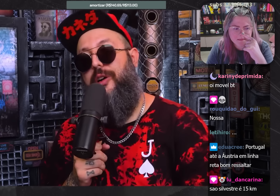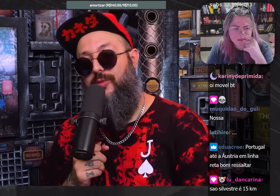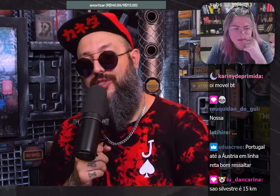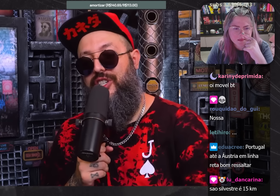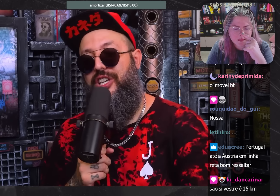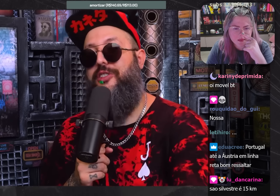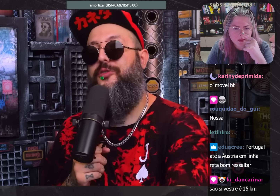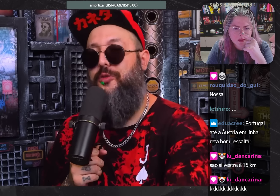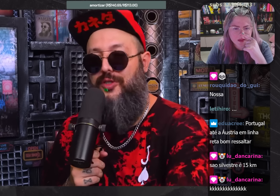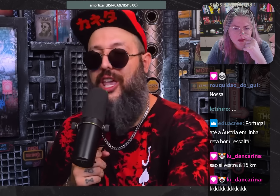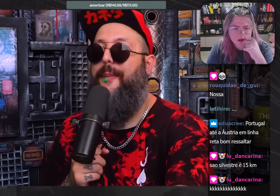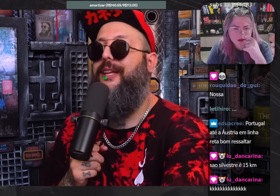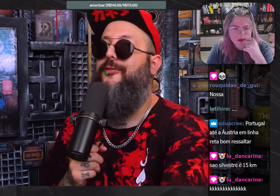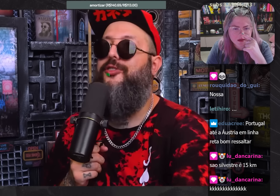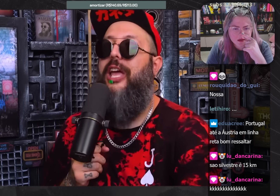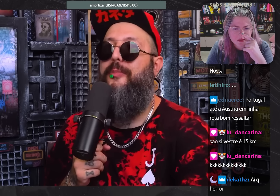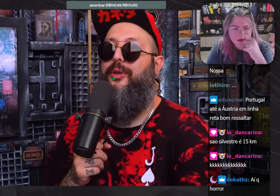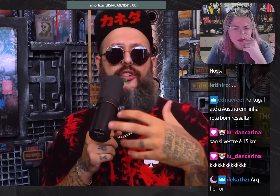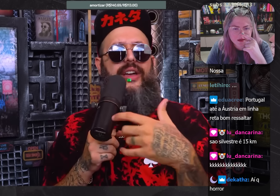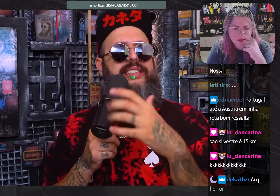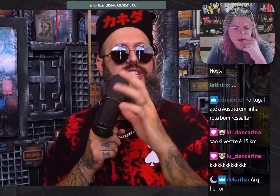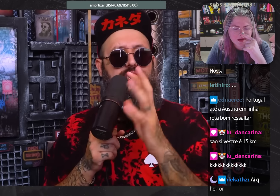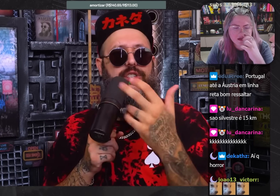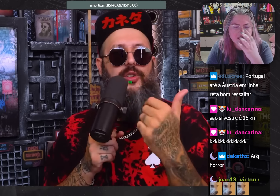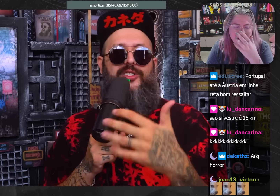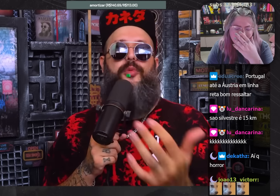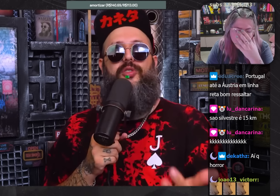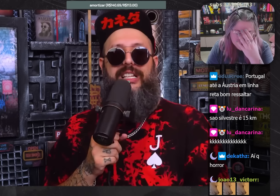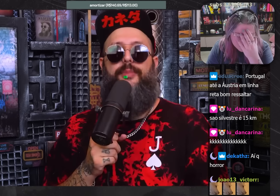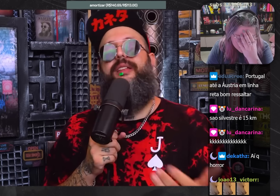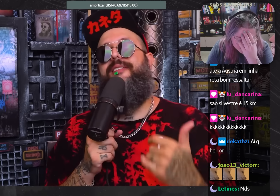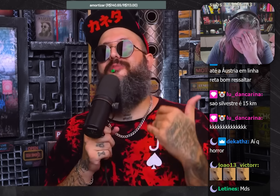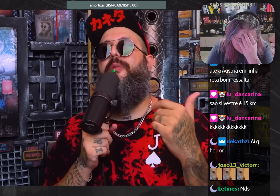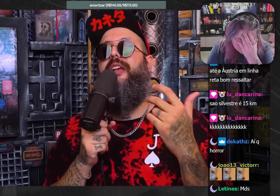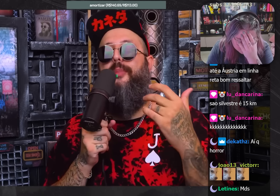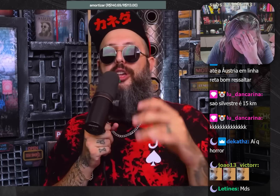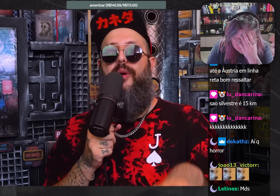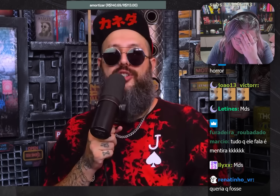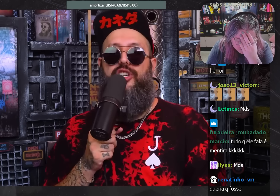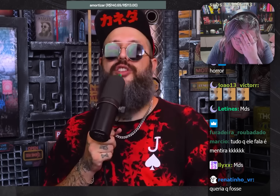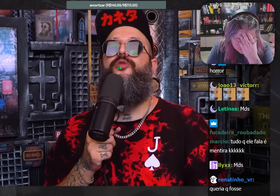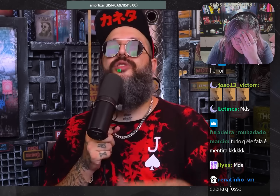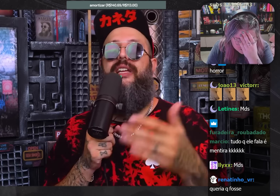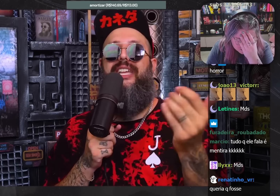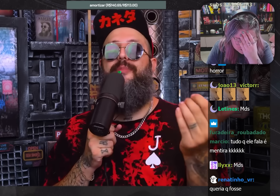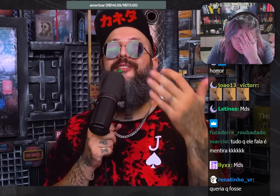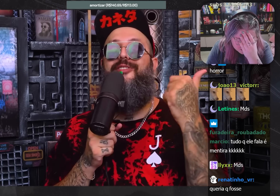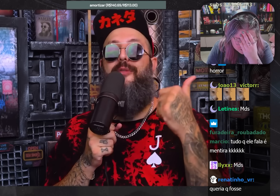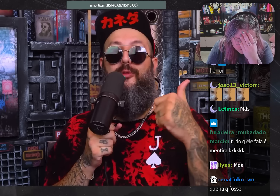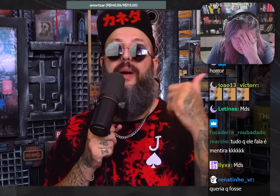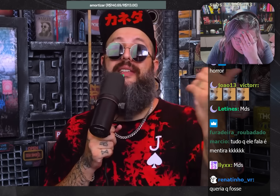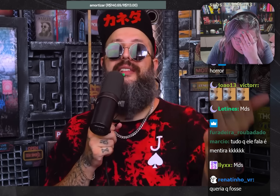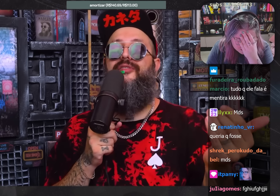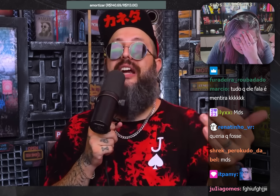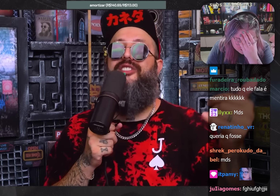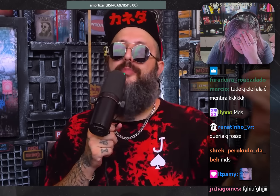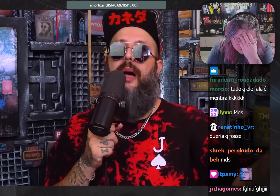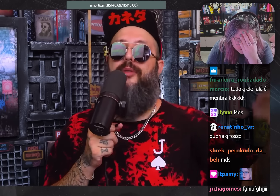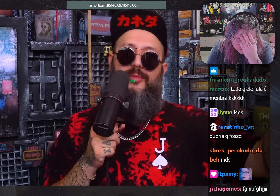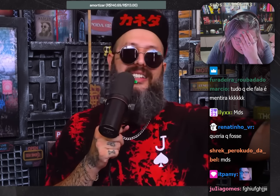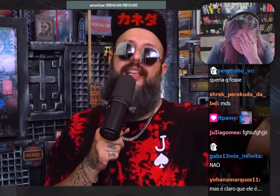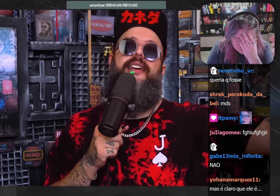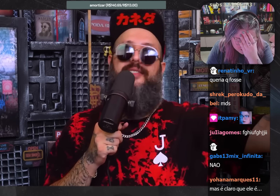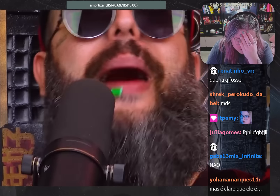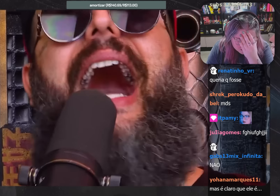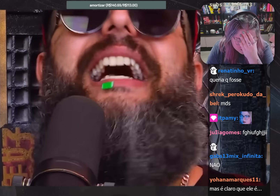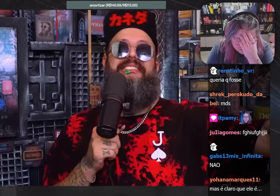reprodução de Jesus quebrando o templo talvez a gente discorde um pouco da interpretação bíblica porque eu acho que Jesus estaria quebrando o templo para se livrar de